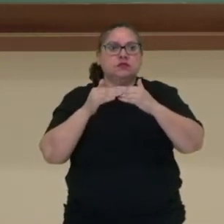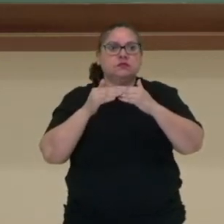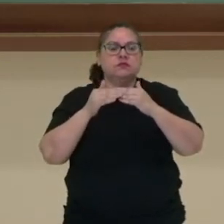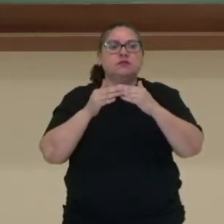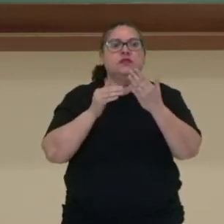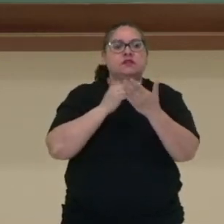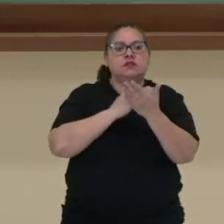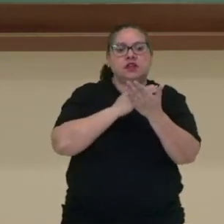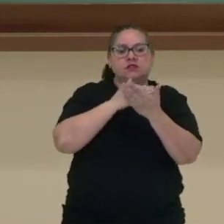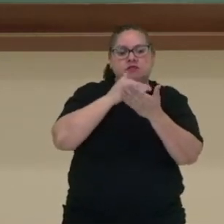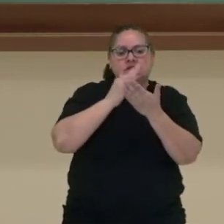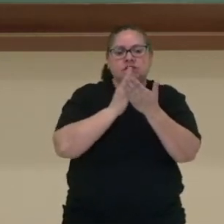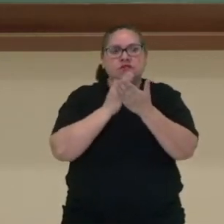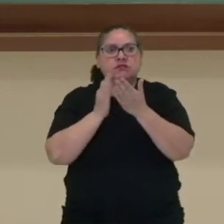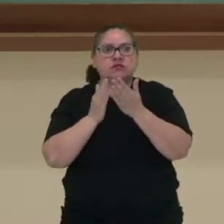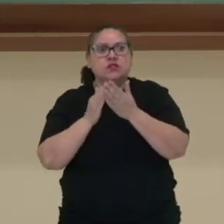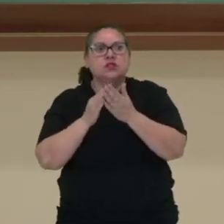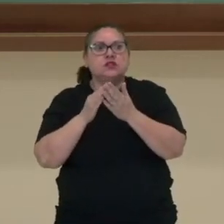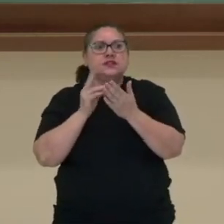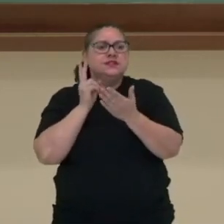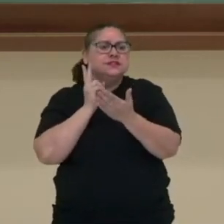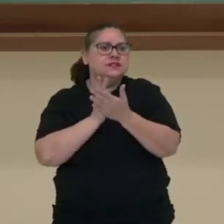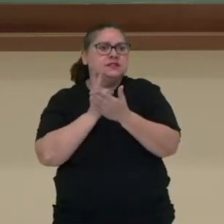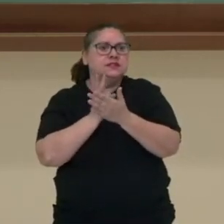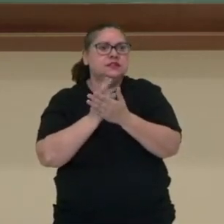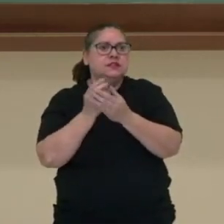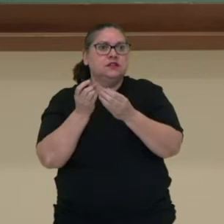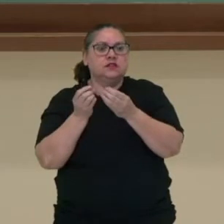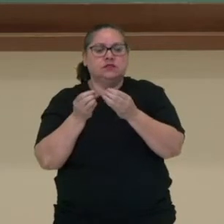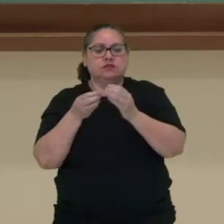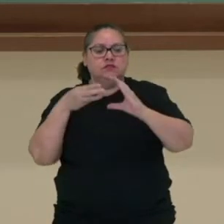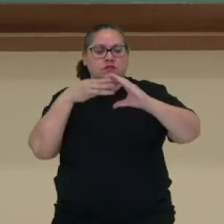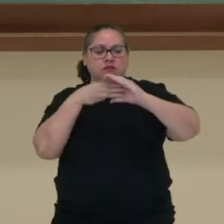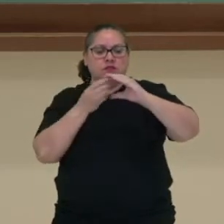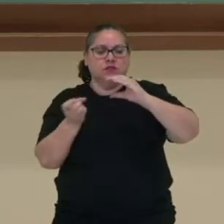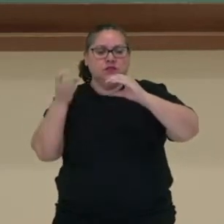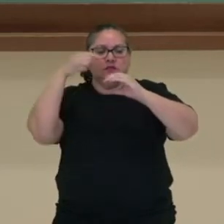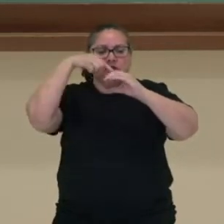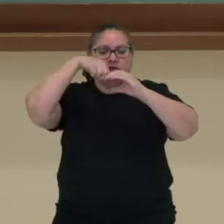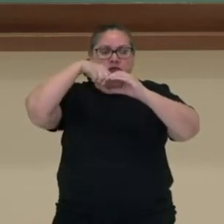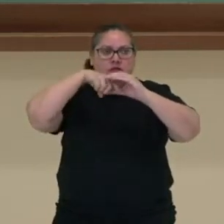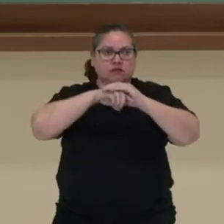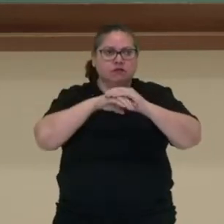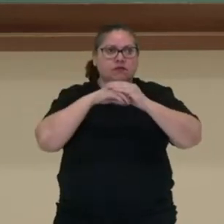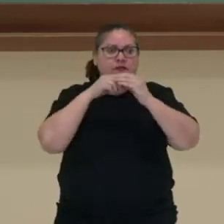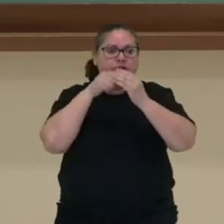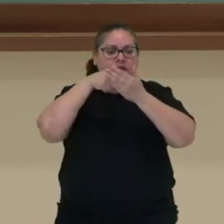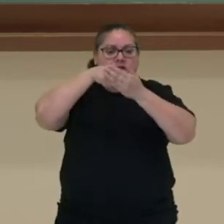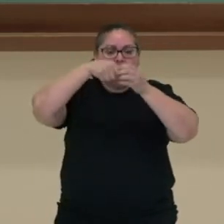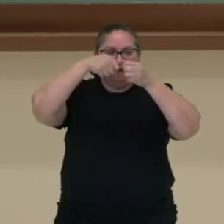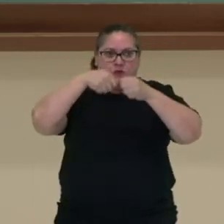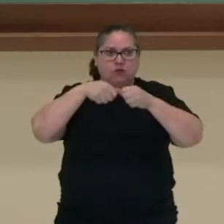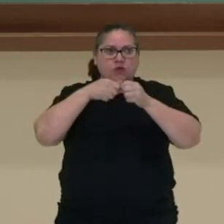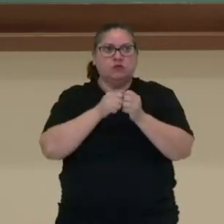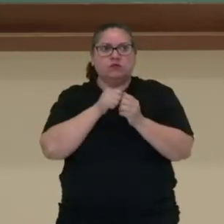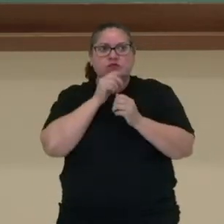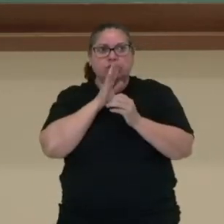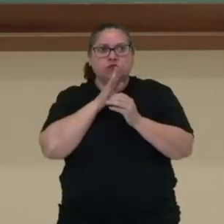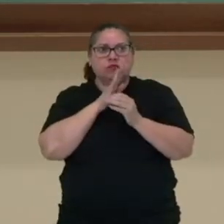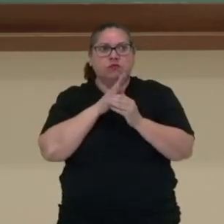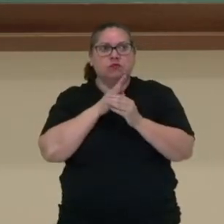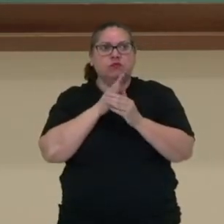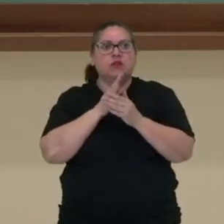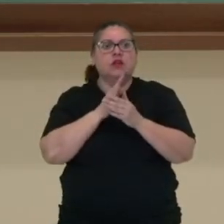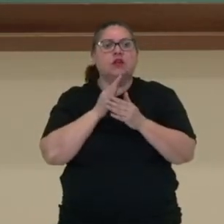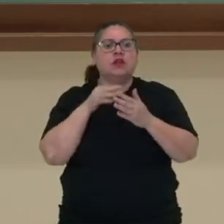mitose. Então, todas as vezes que ele entra na célula, entrou na célula, ficou lá, quietinho. Aí a célula vai fazer o